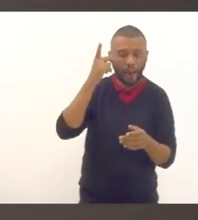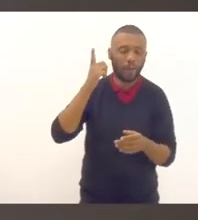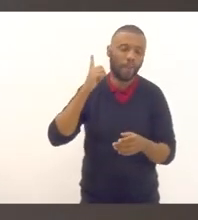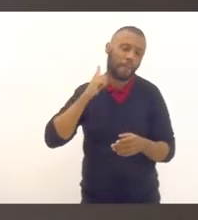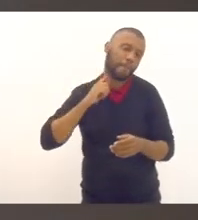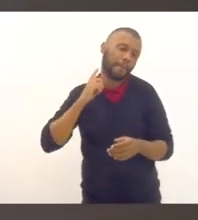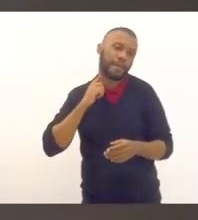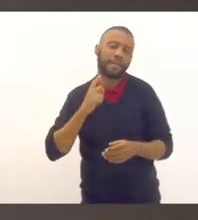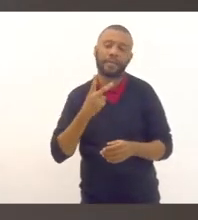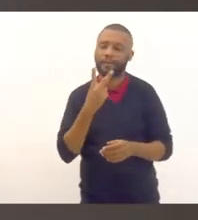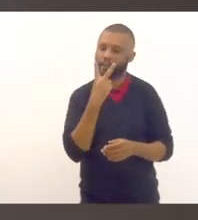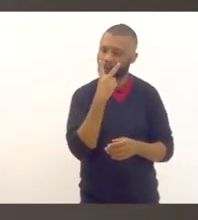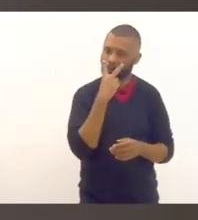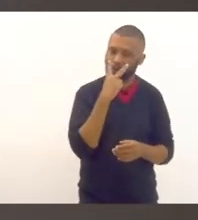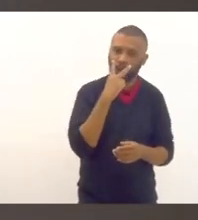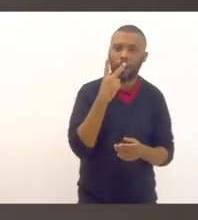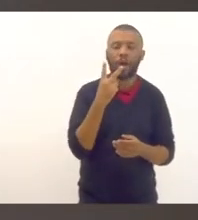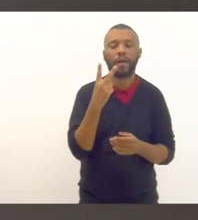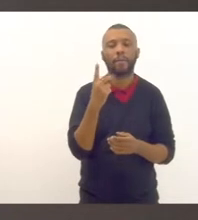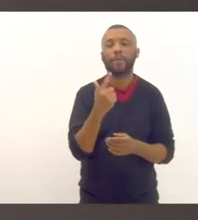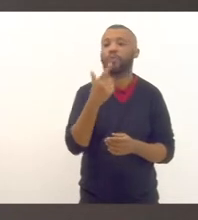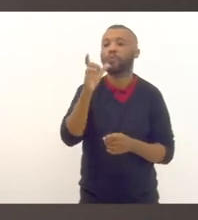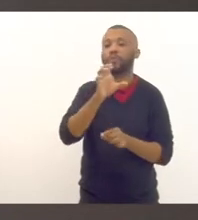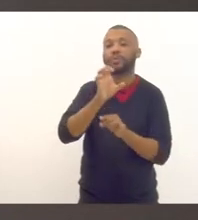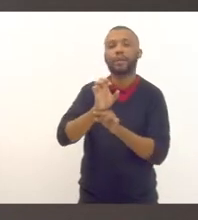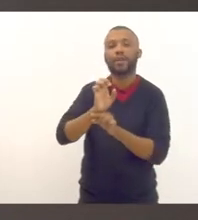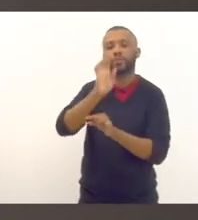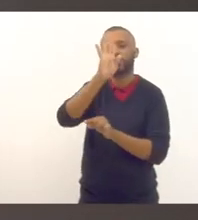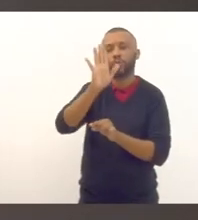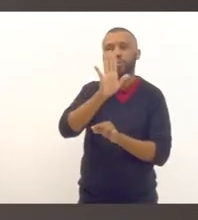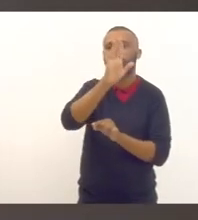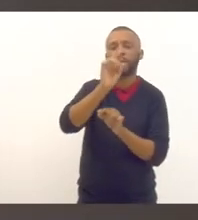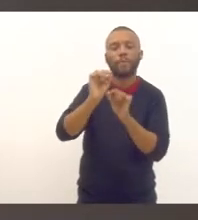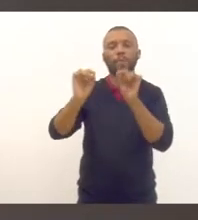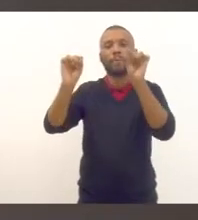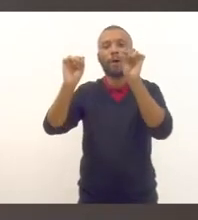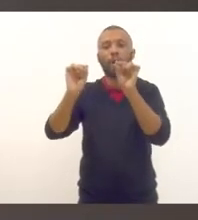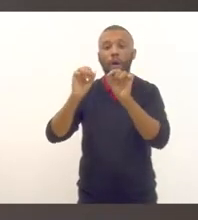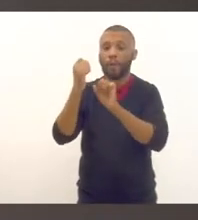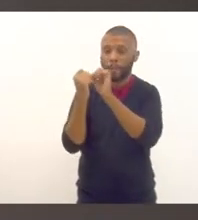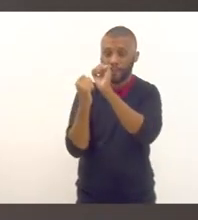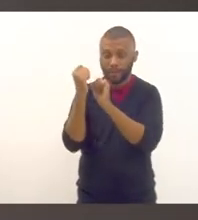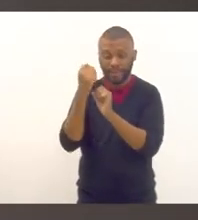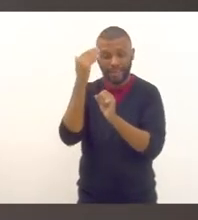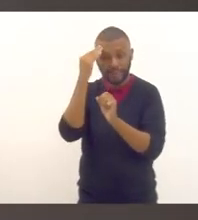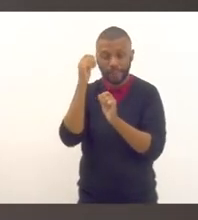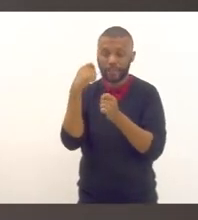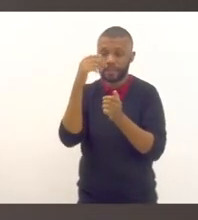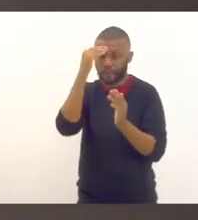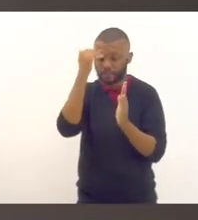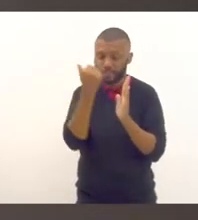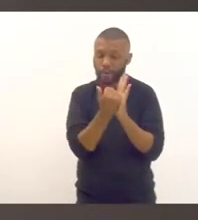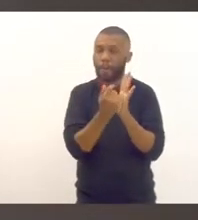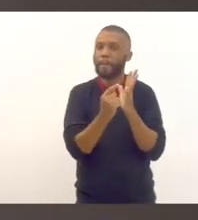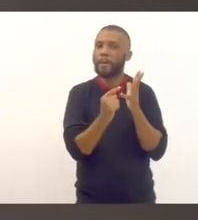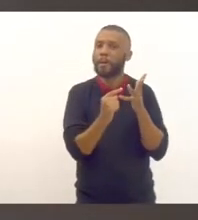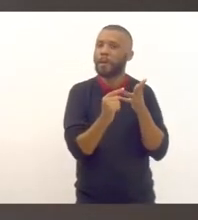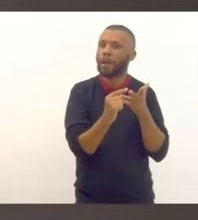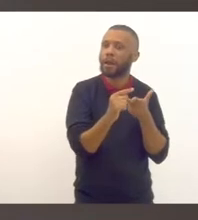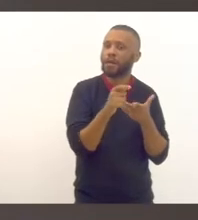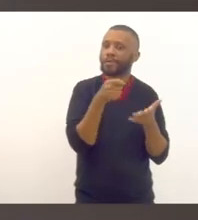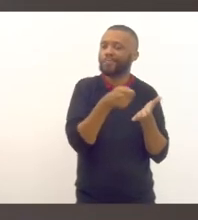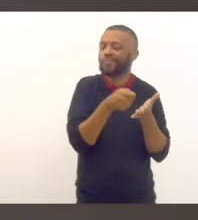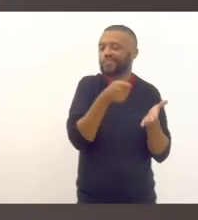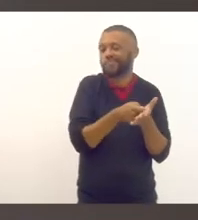federação. Por quê? O empresário, como sabe que tem que cumprir essas exigências, o que ele faz? Ele abre uma filial em